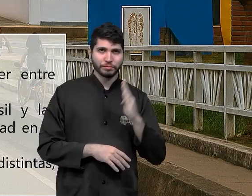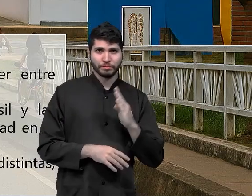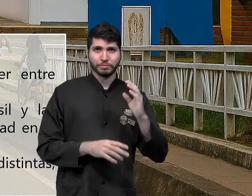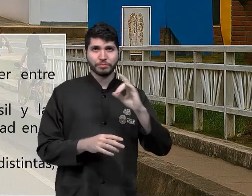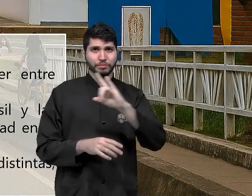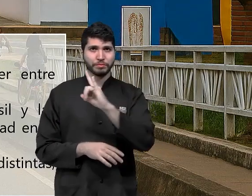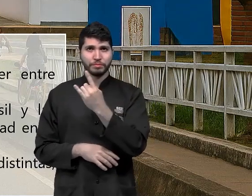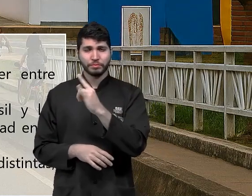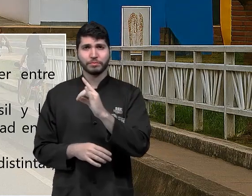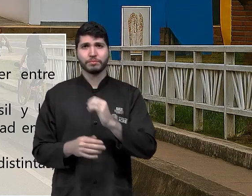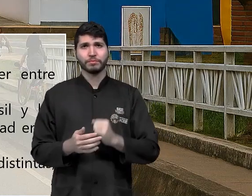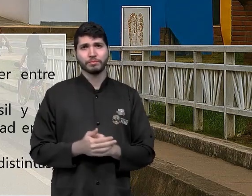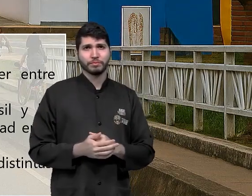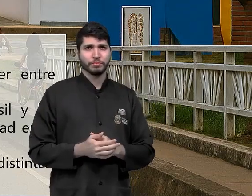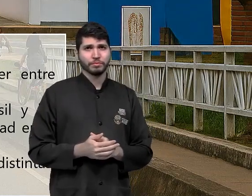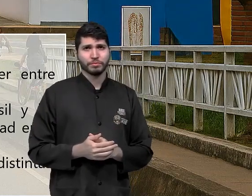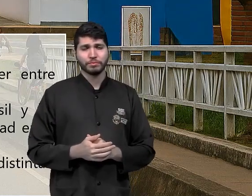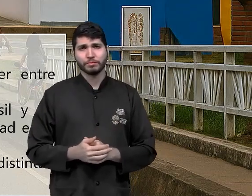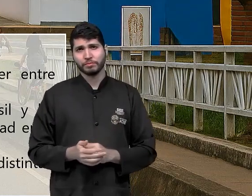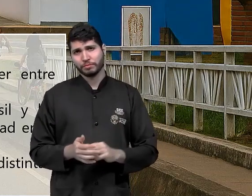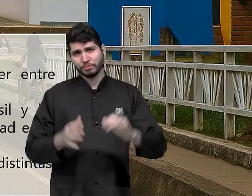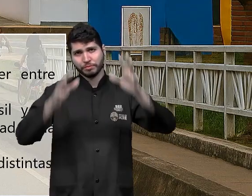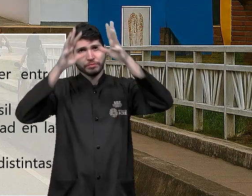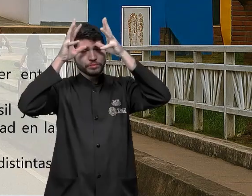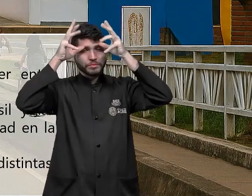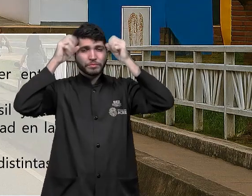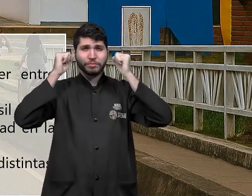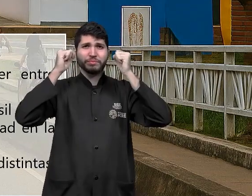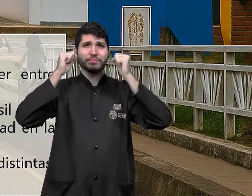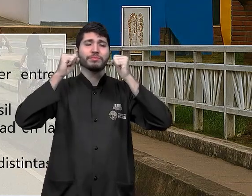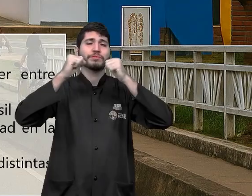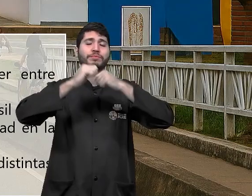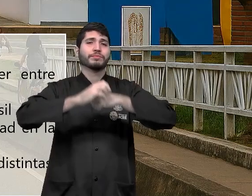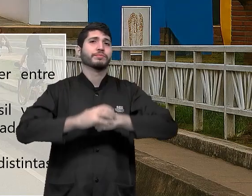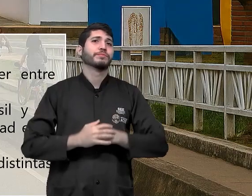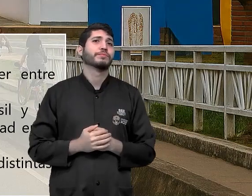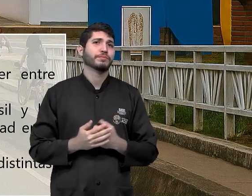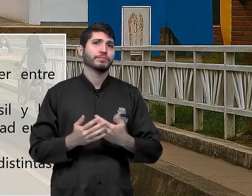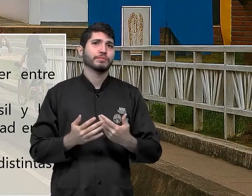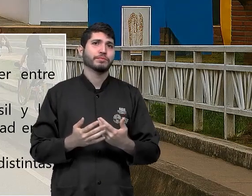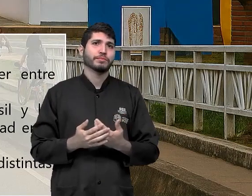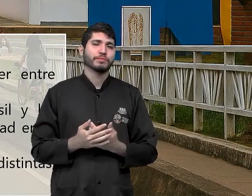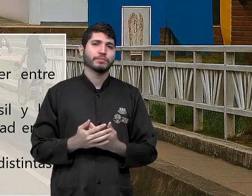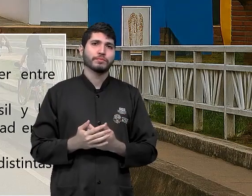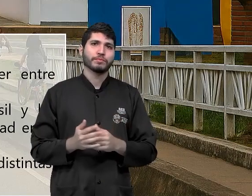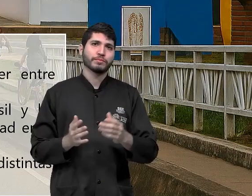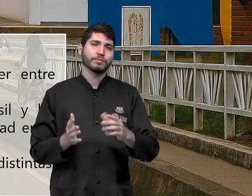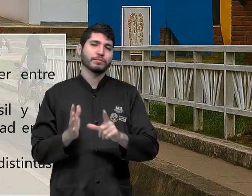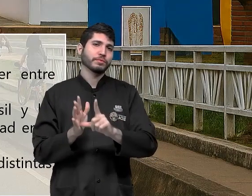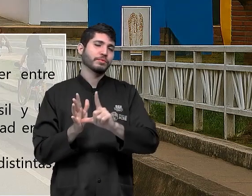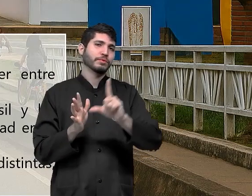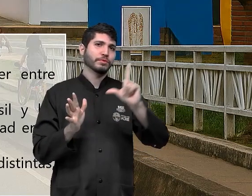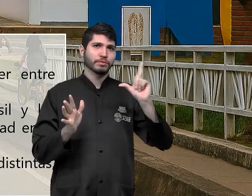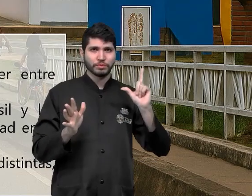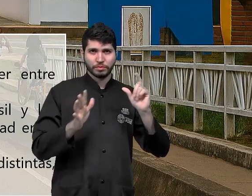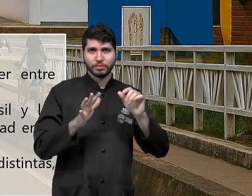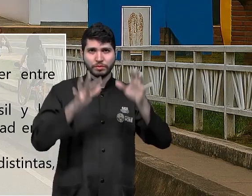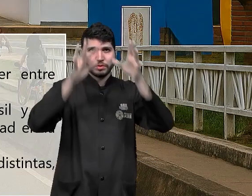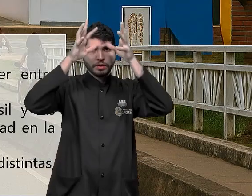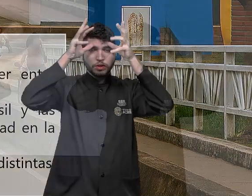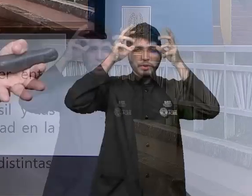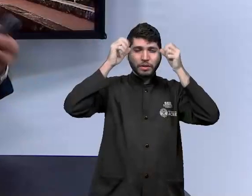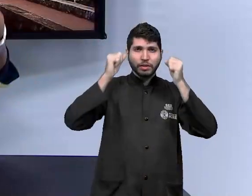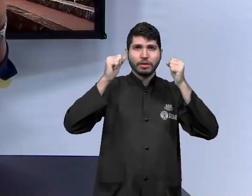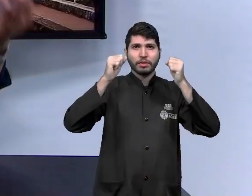por exemplo, o Acre, ele era pertencente à Bolívia,